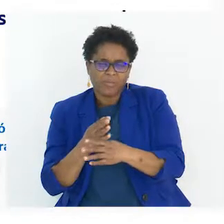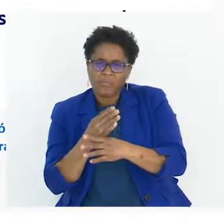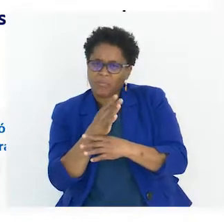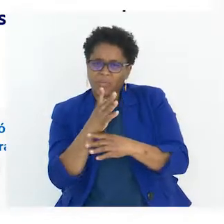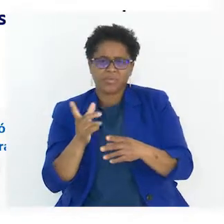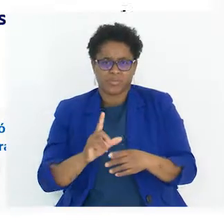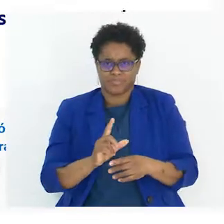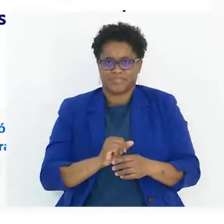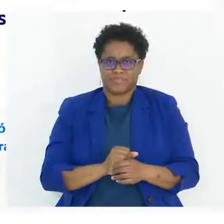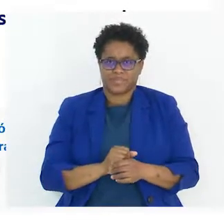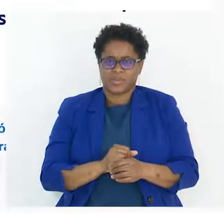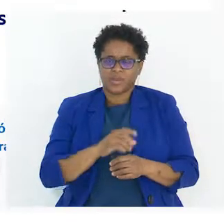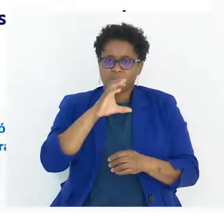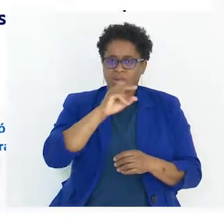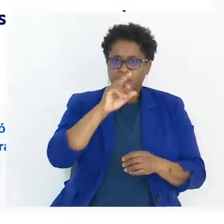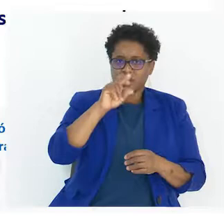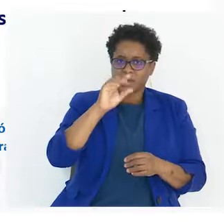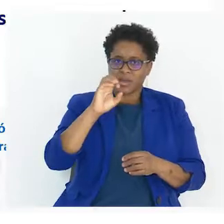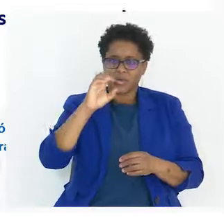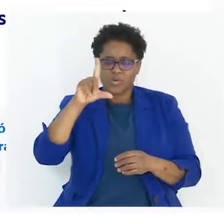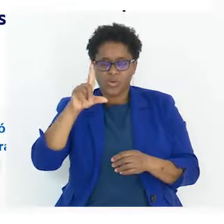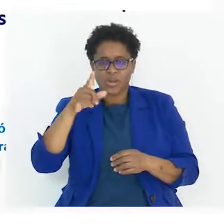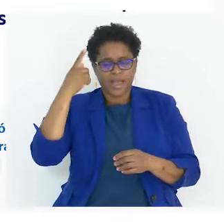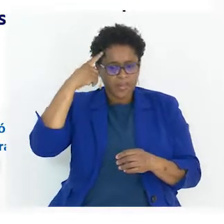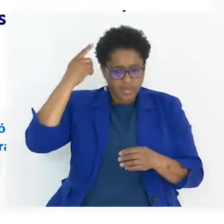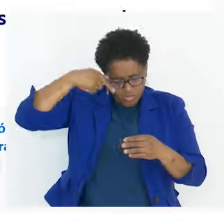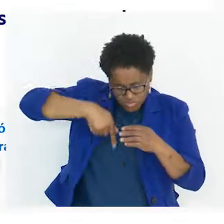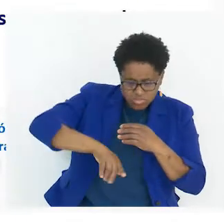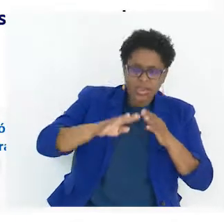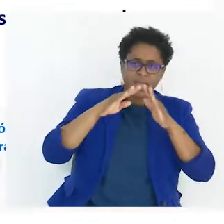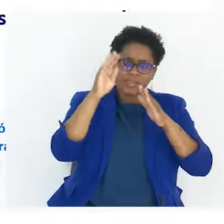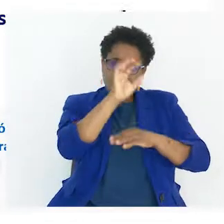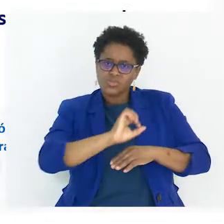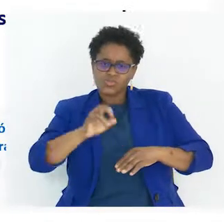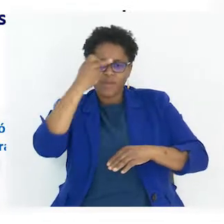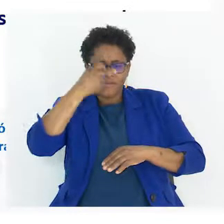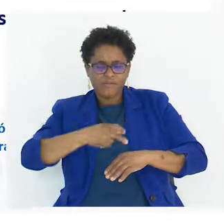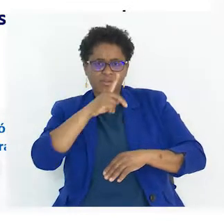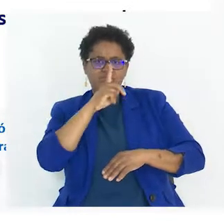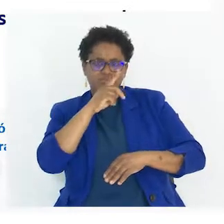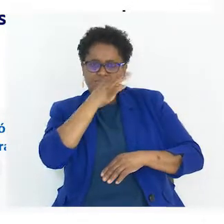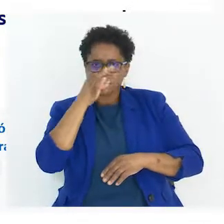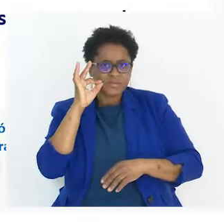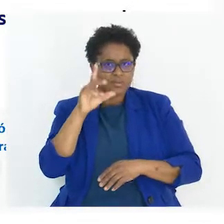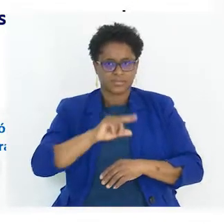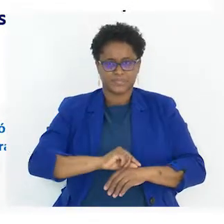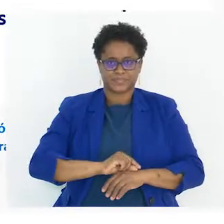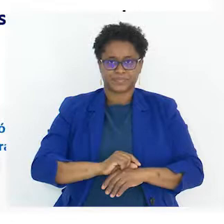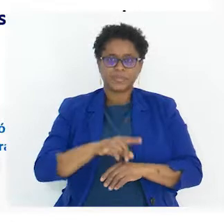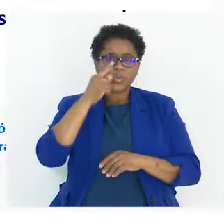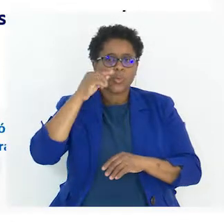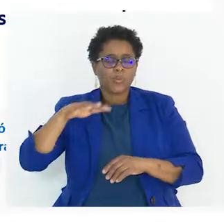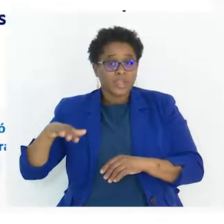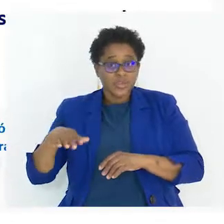havia erva. O caracol meteu a cabeça na sua casa e ficou quieto e em